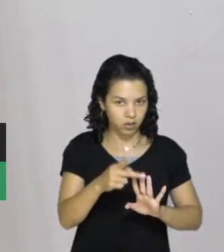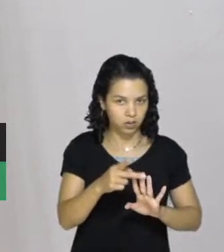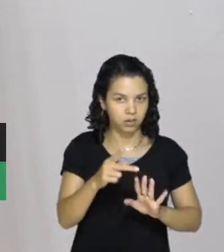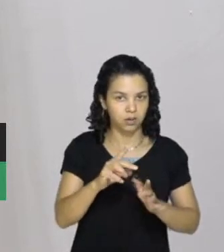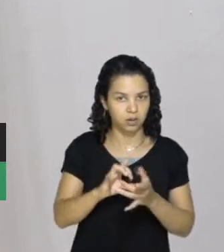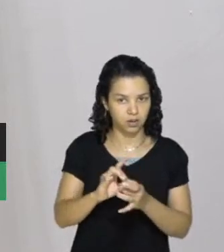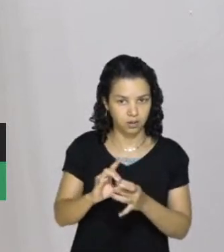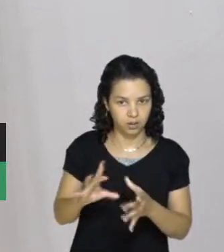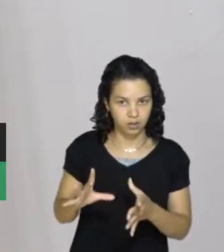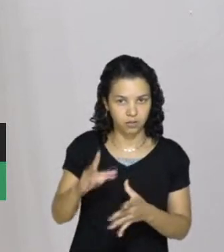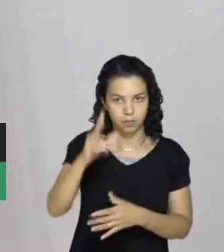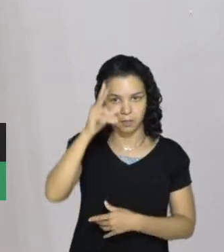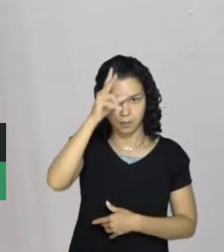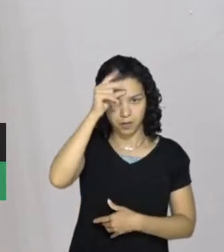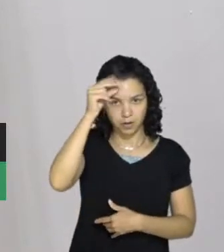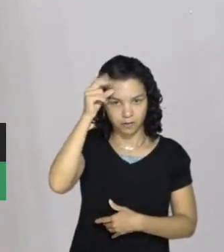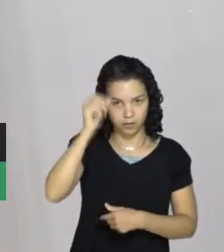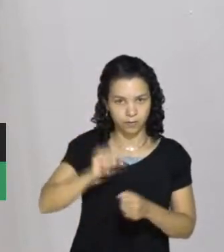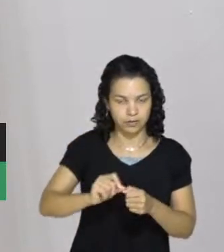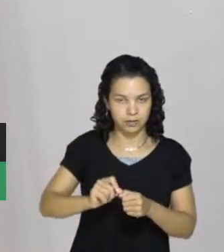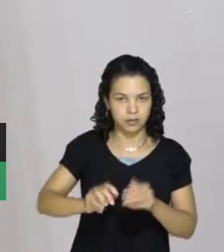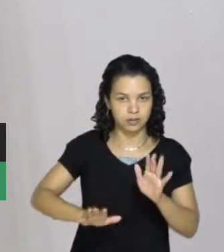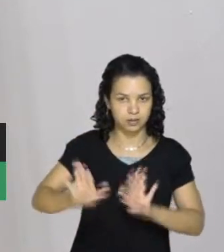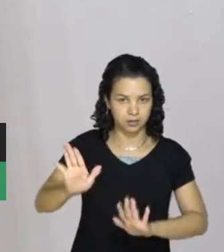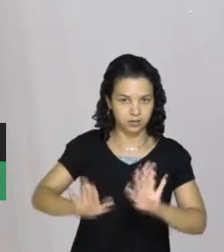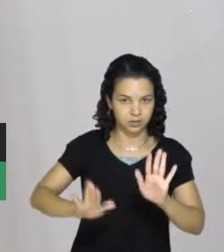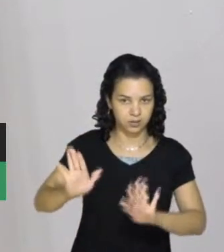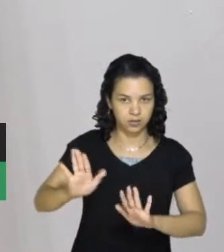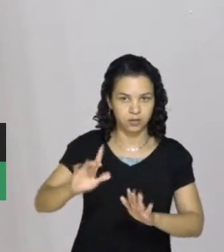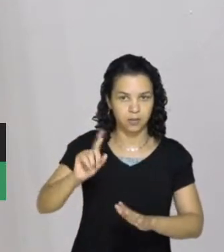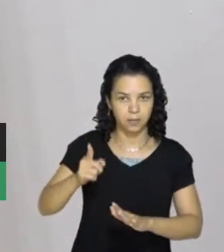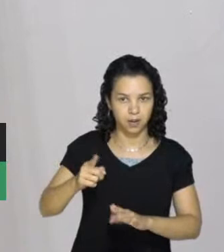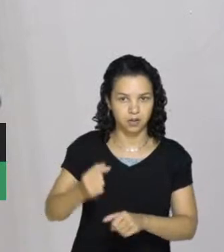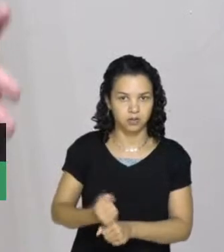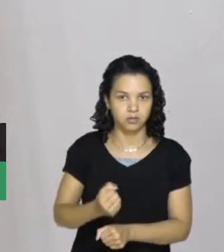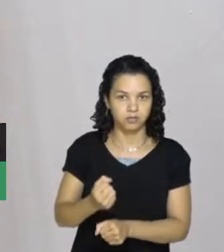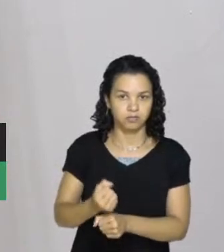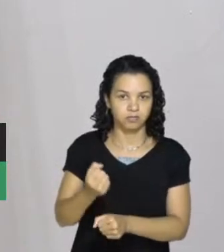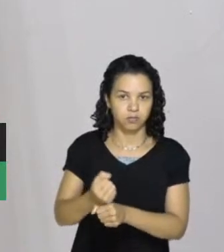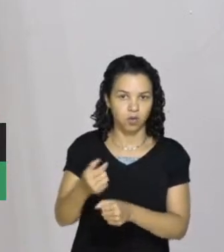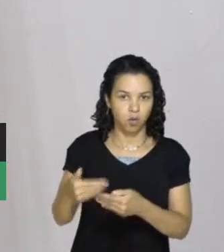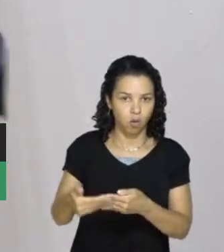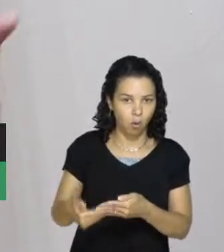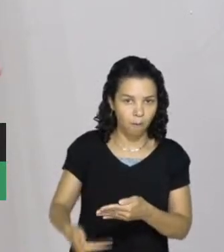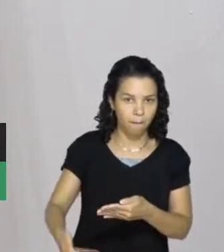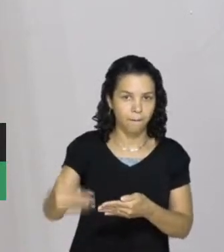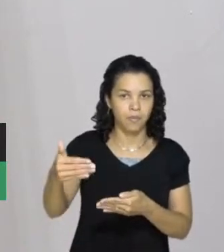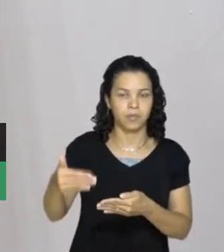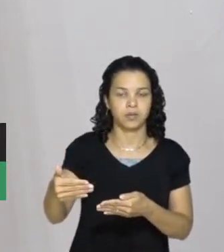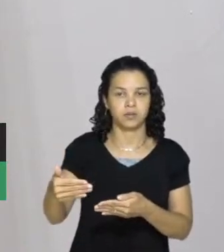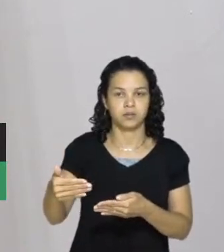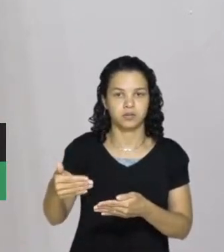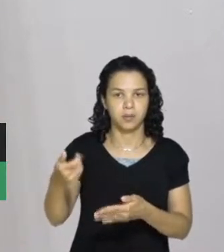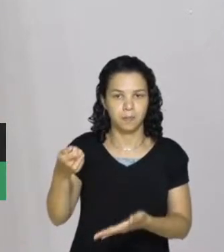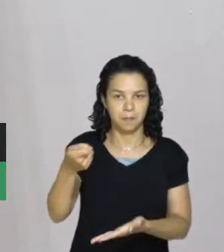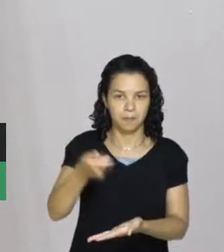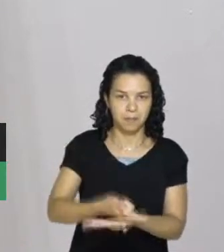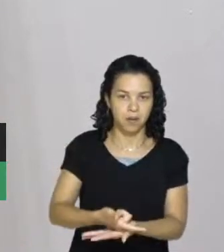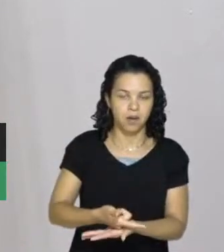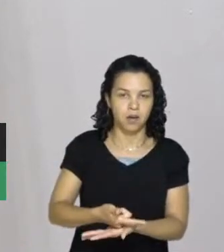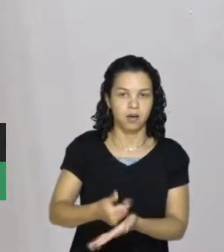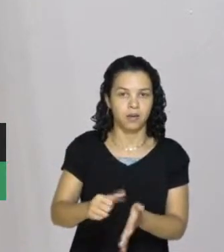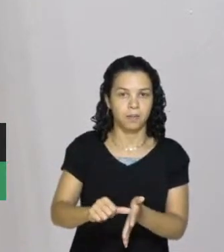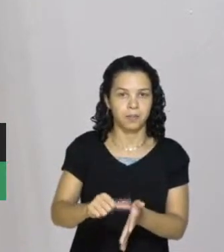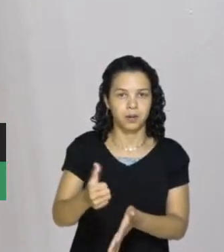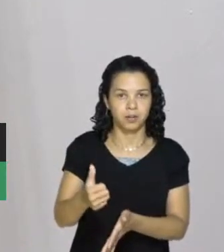listação, o prefeito faz a listação, dá a ordem de serviço, inicia a obra, faz o primeiro pagamento e